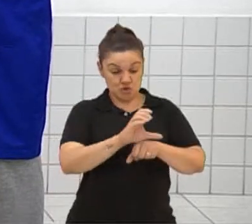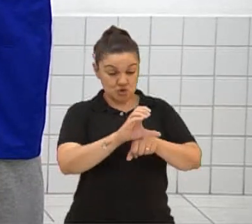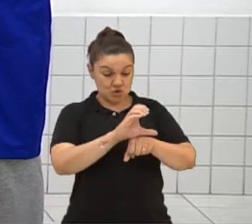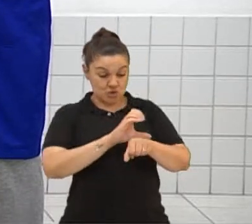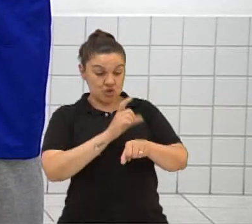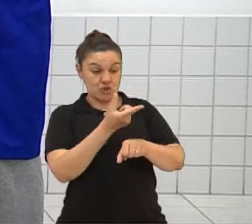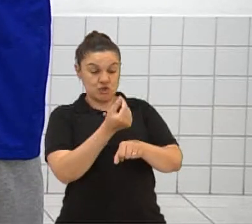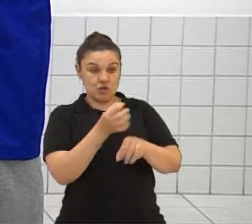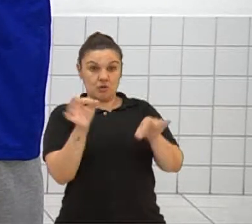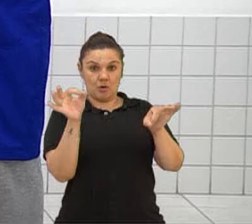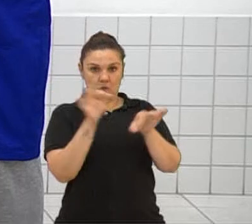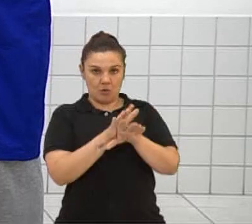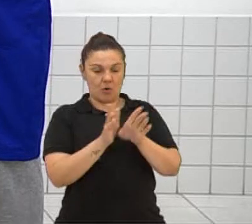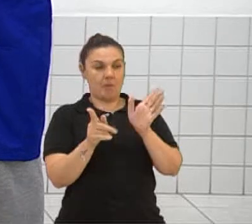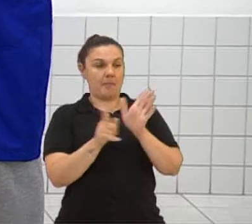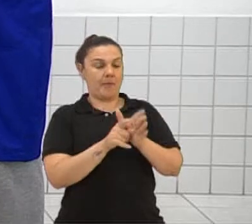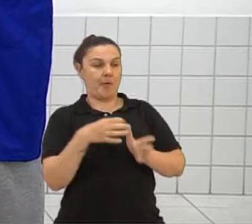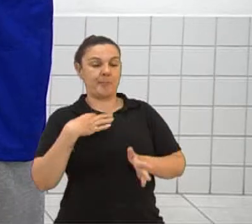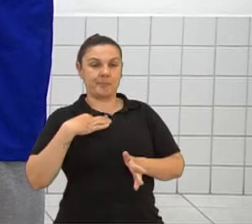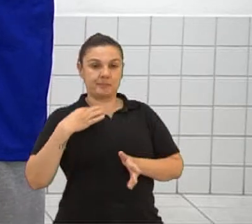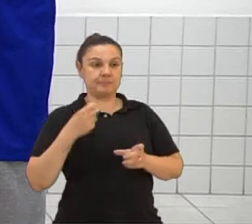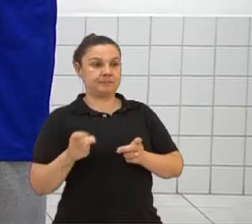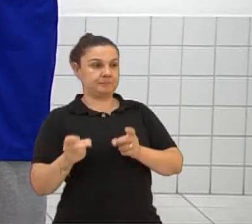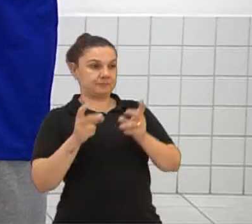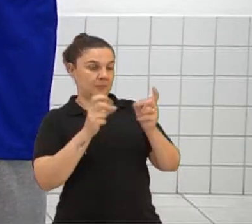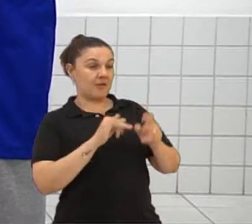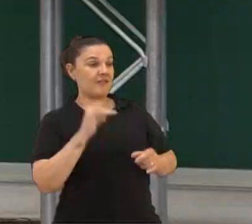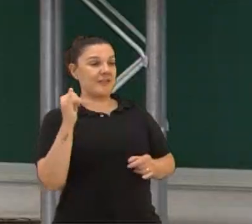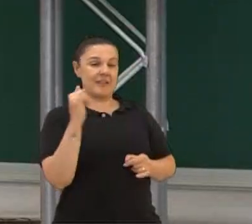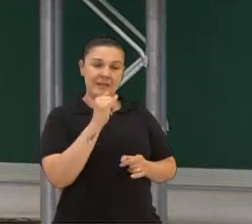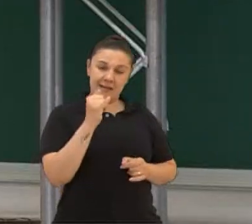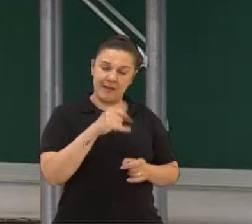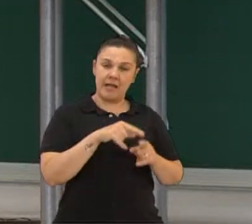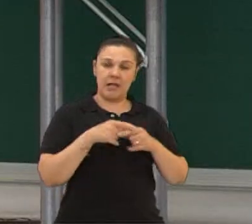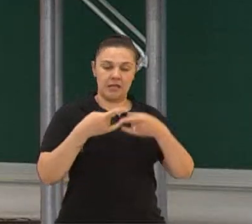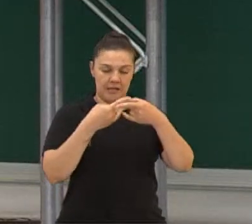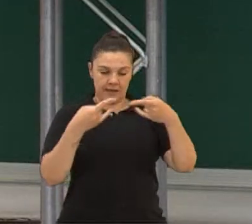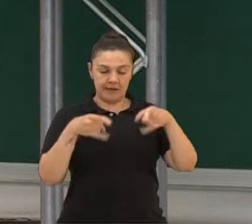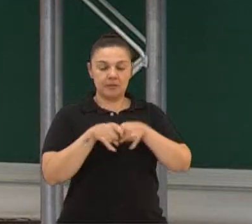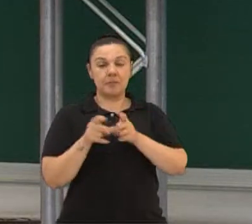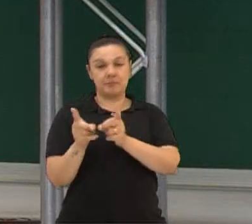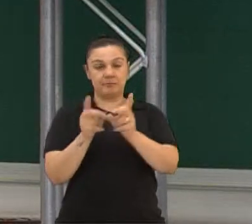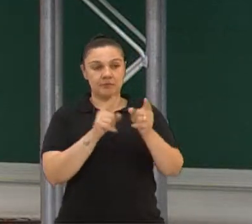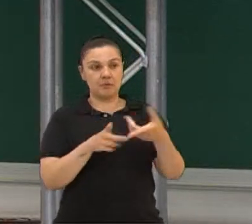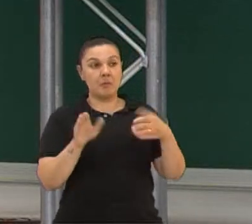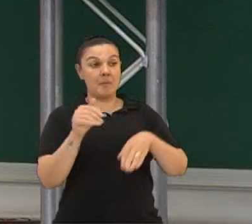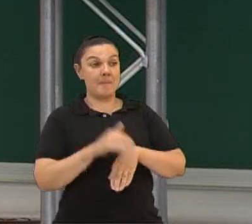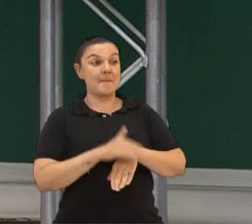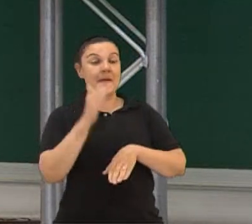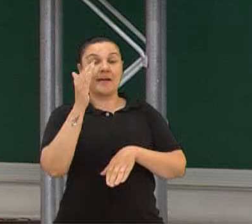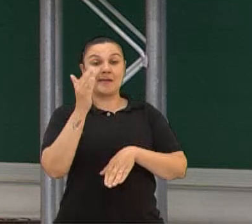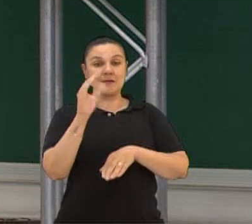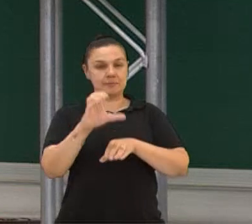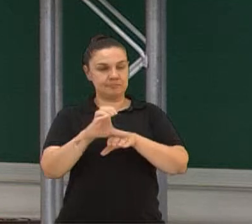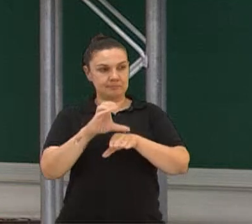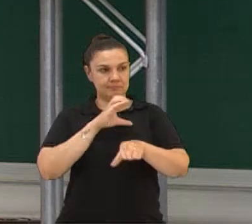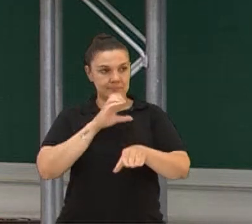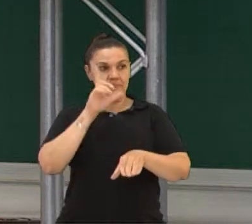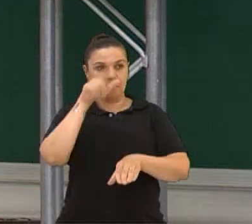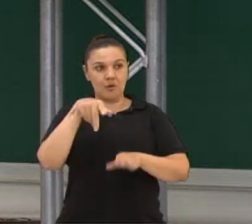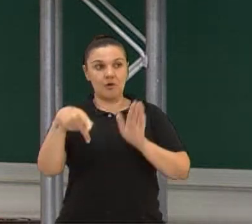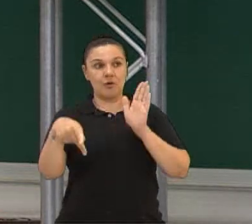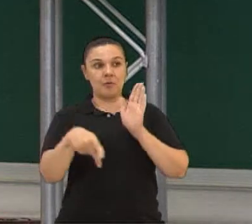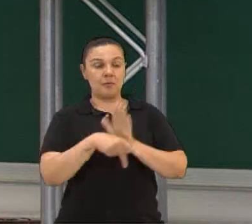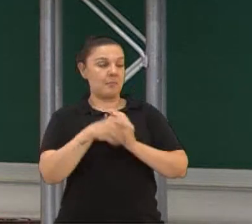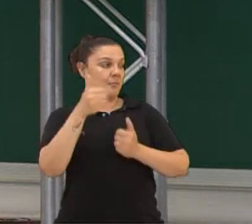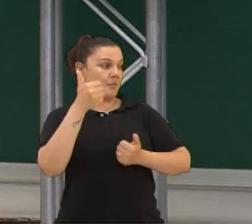absoluta, considerando patrocínio, venda de ingressos e a transmissão, o esporte que mais arrecada é